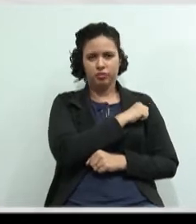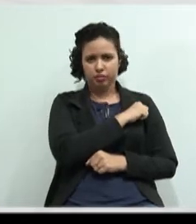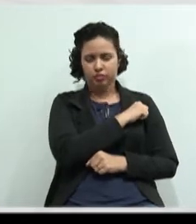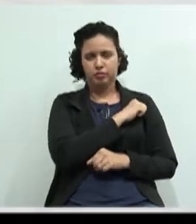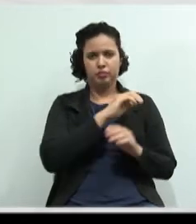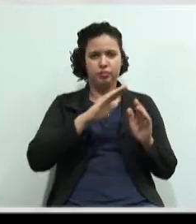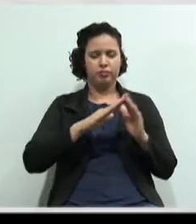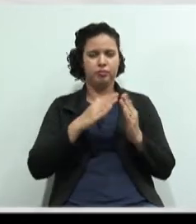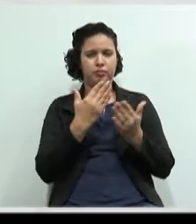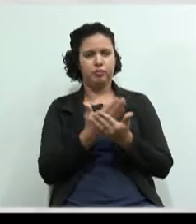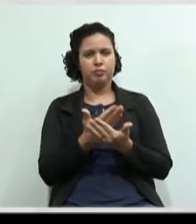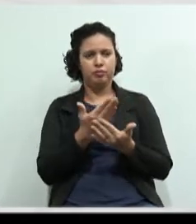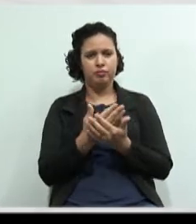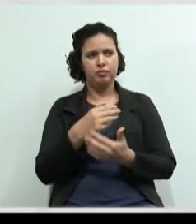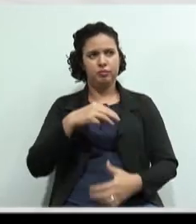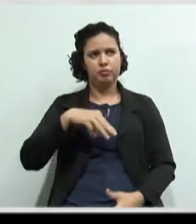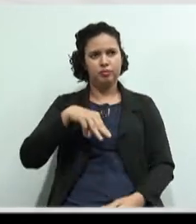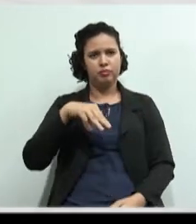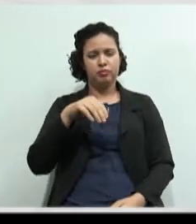Mafalda Rodrigues,